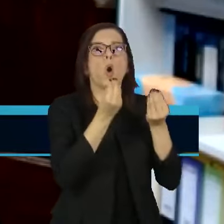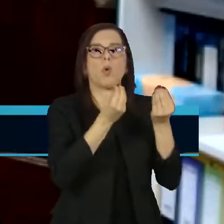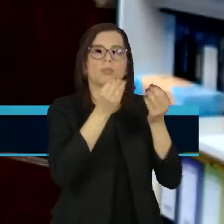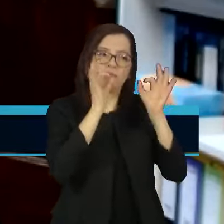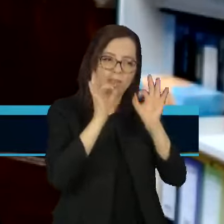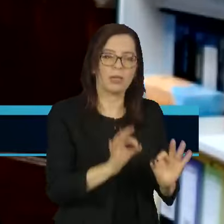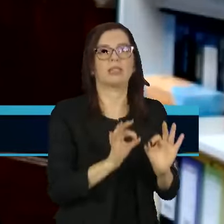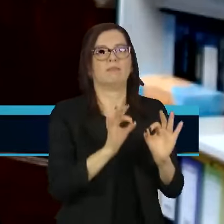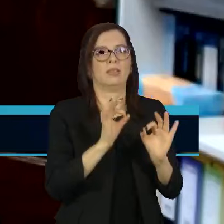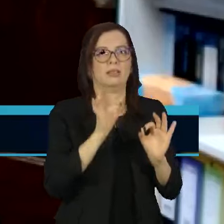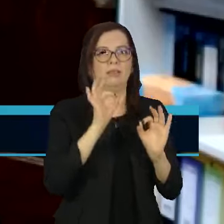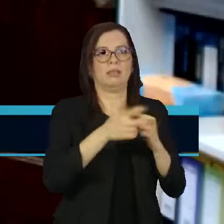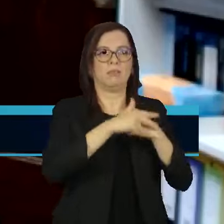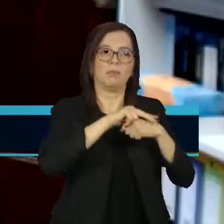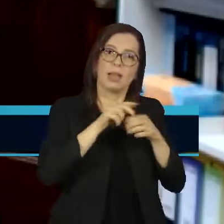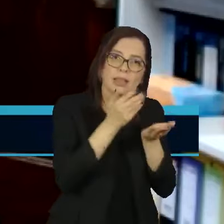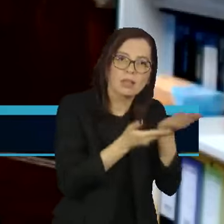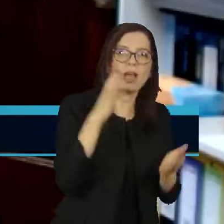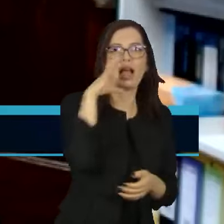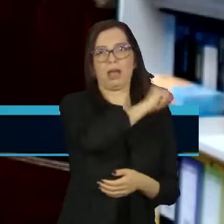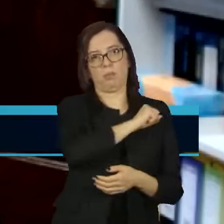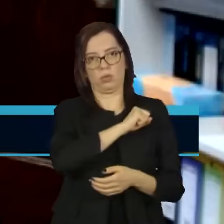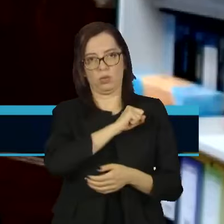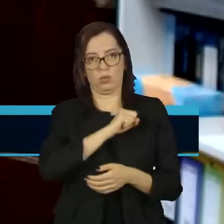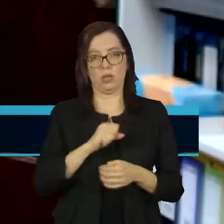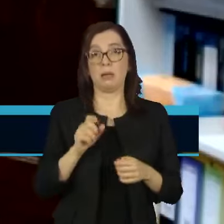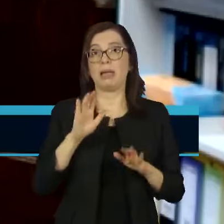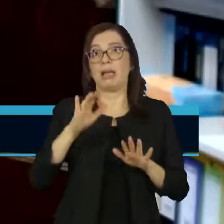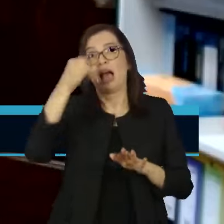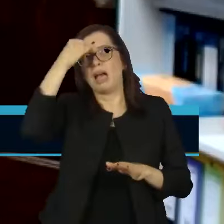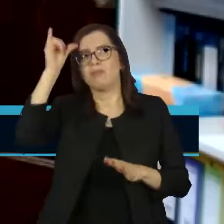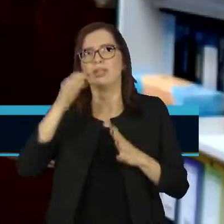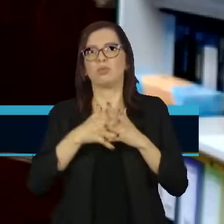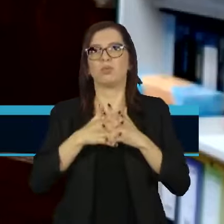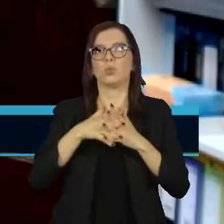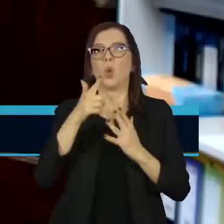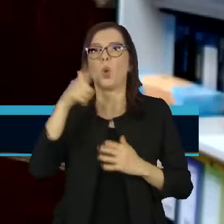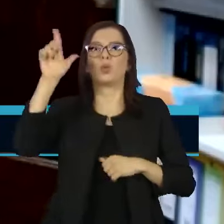principalmente do potencial de casos que podem evoluir para a gravidade.